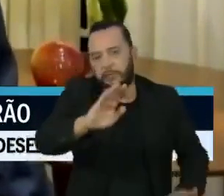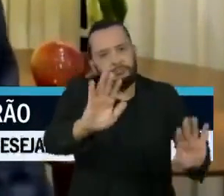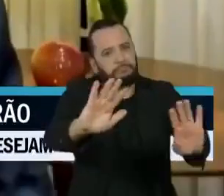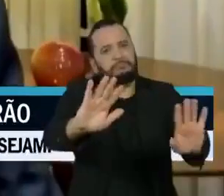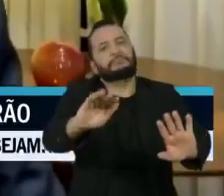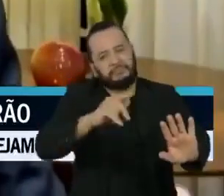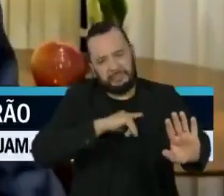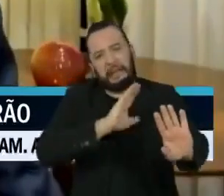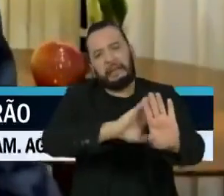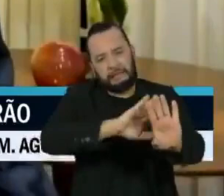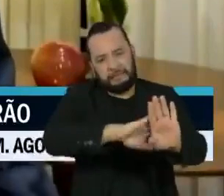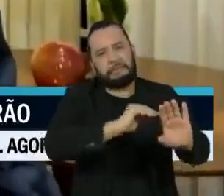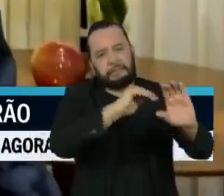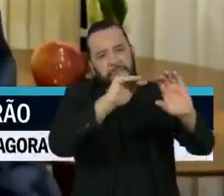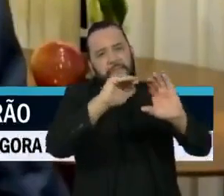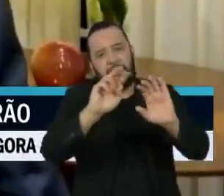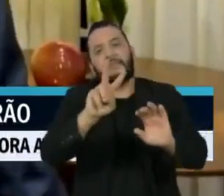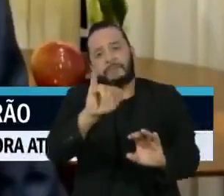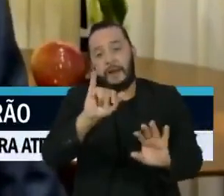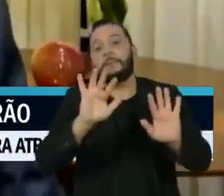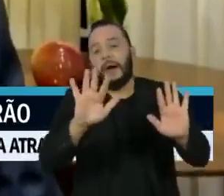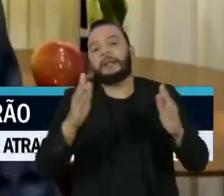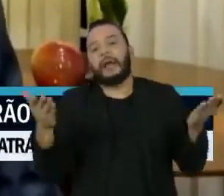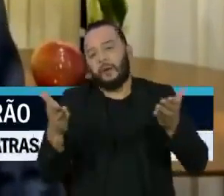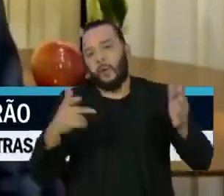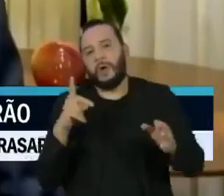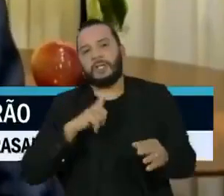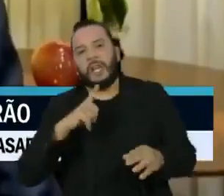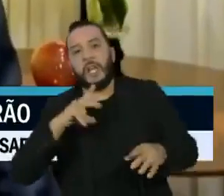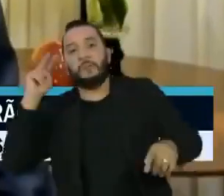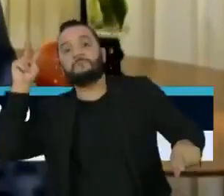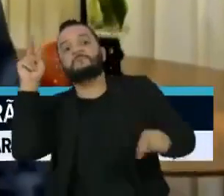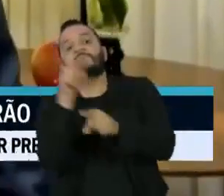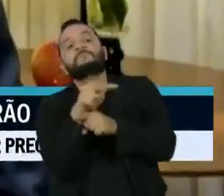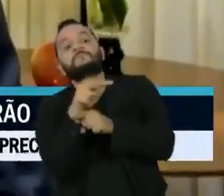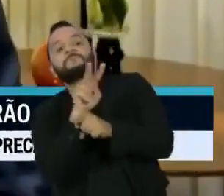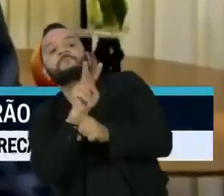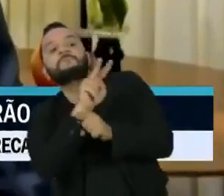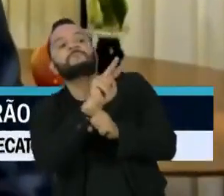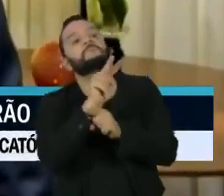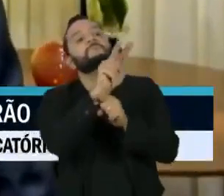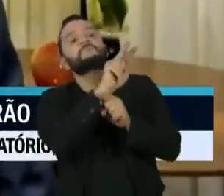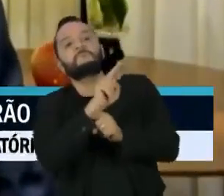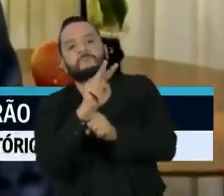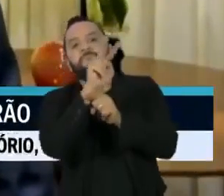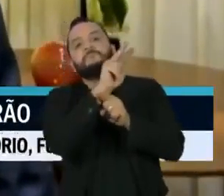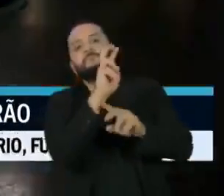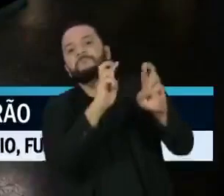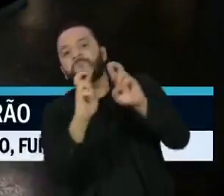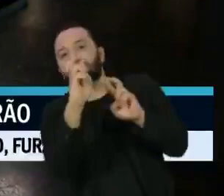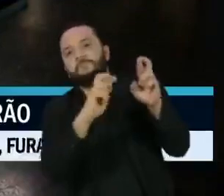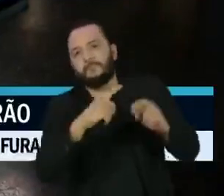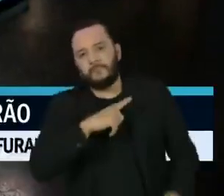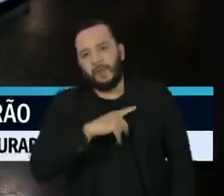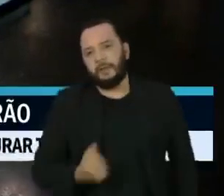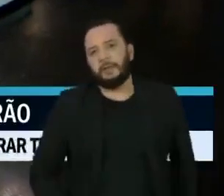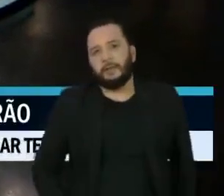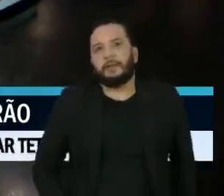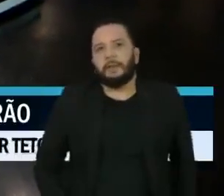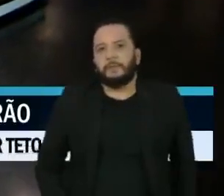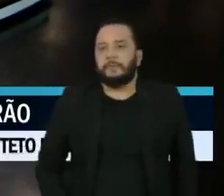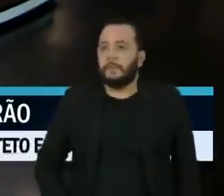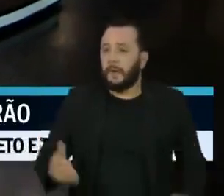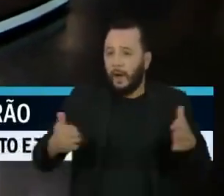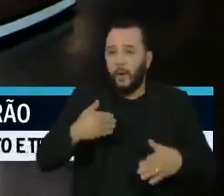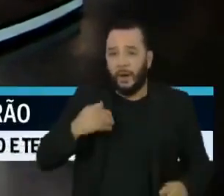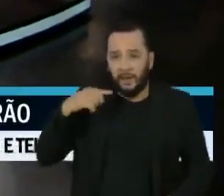uma estrutura de cautela, sem dúvida, não tínhamos, agora, pelo menos, já temos. É, e a cassação desse